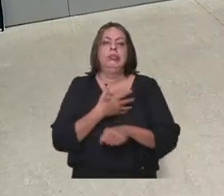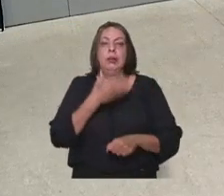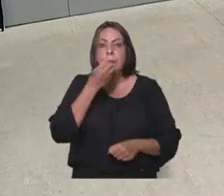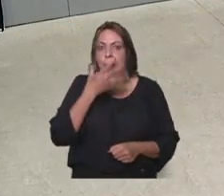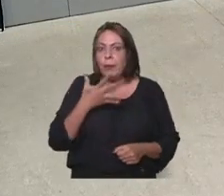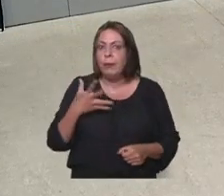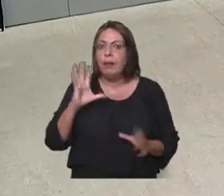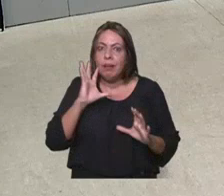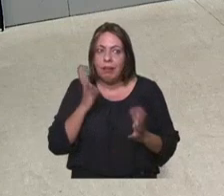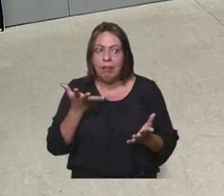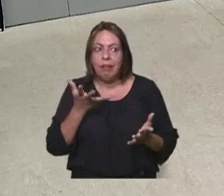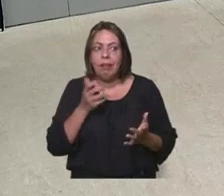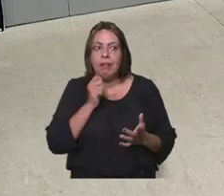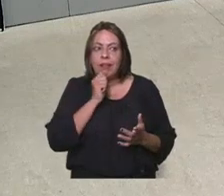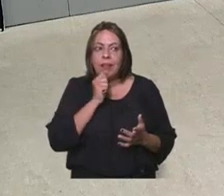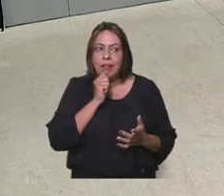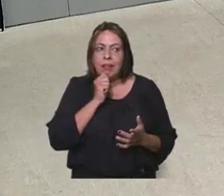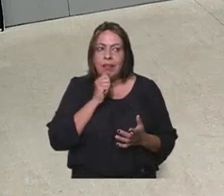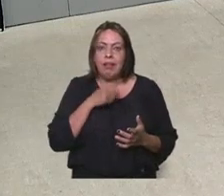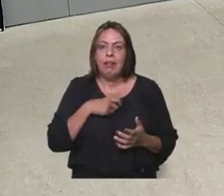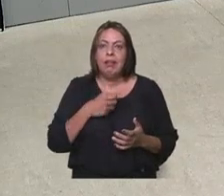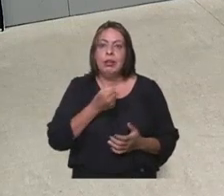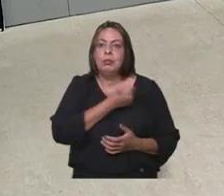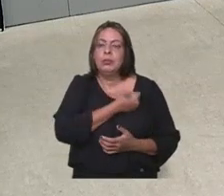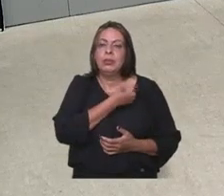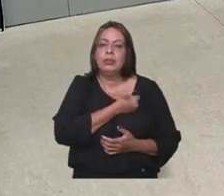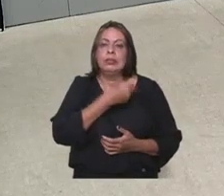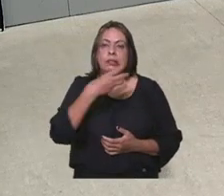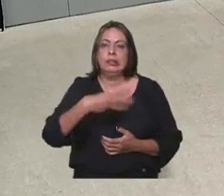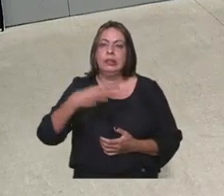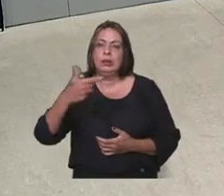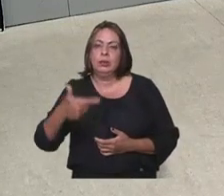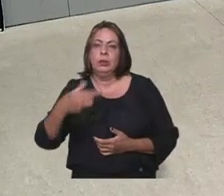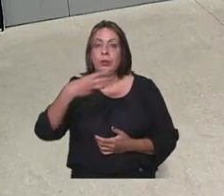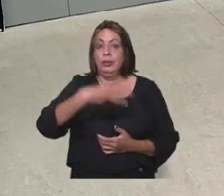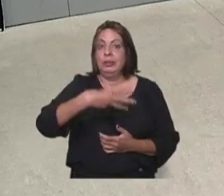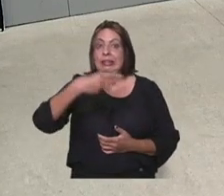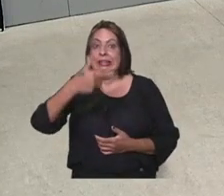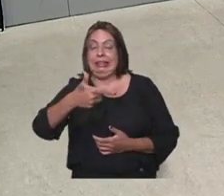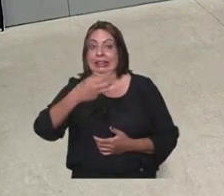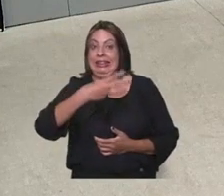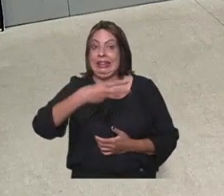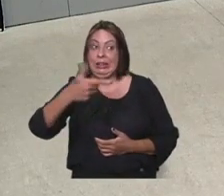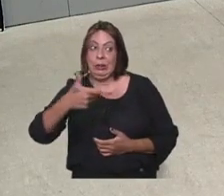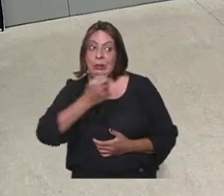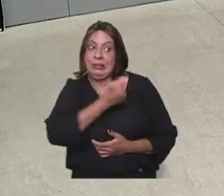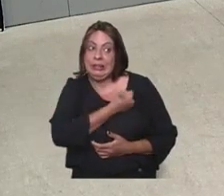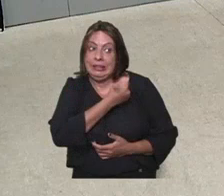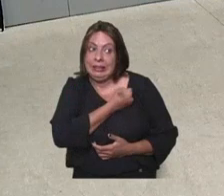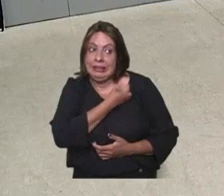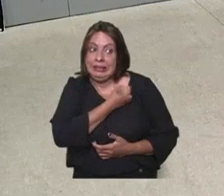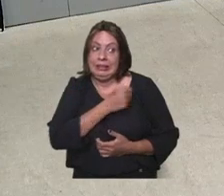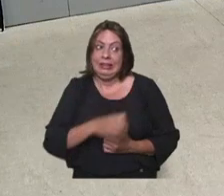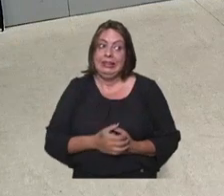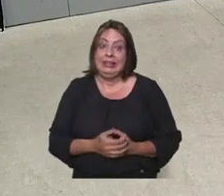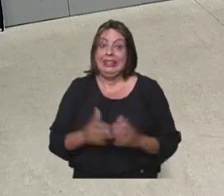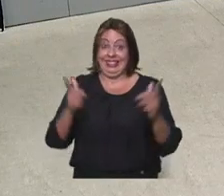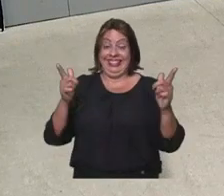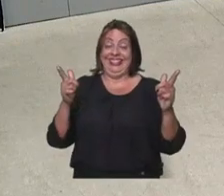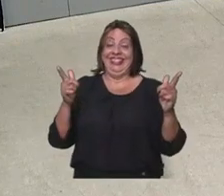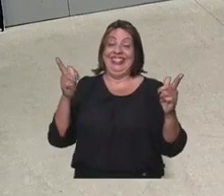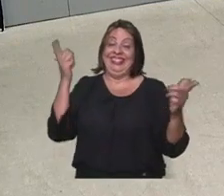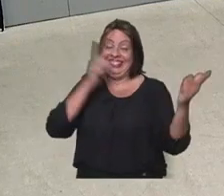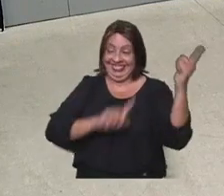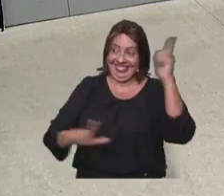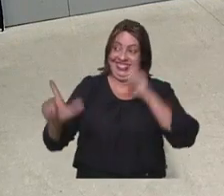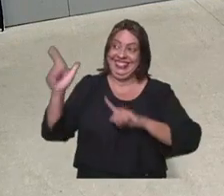Será que decide agora? Atenção, bolinha de número 32, 32, marque. E